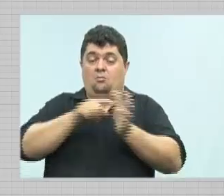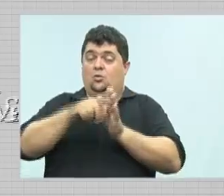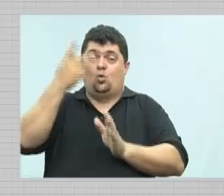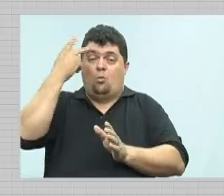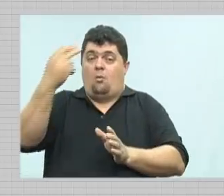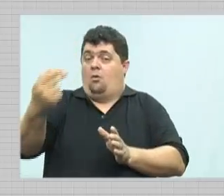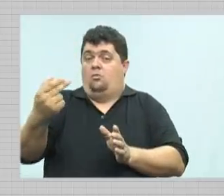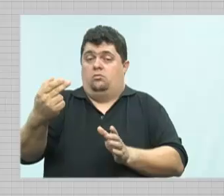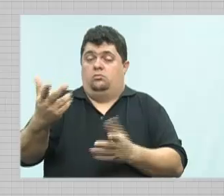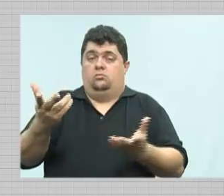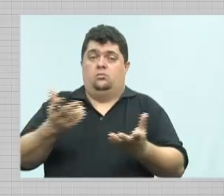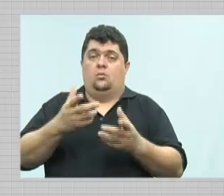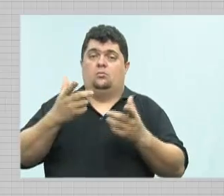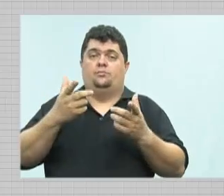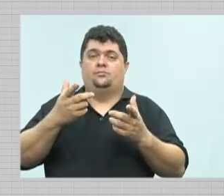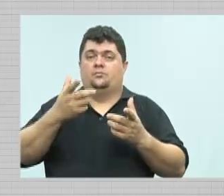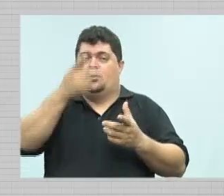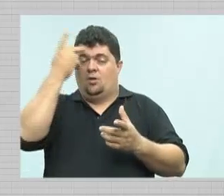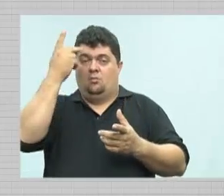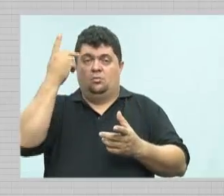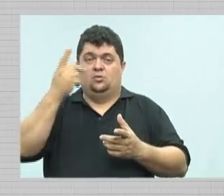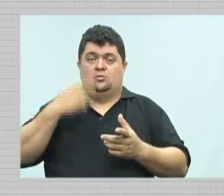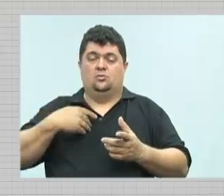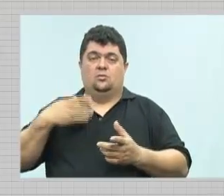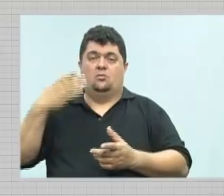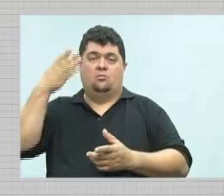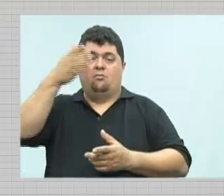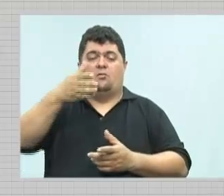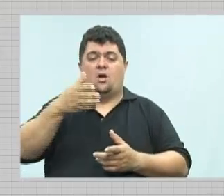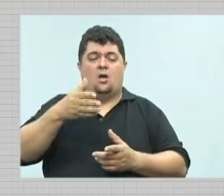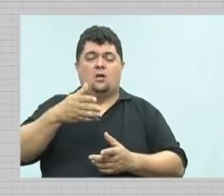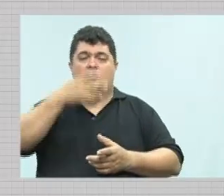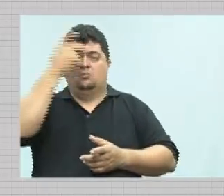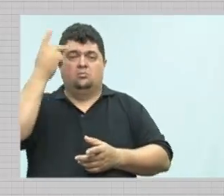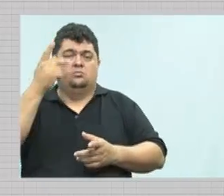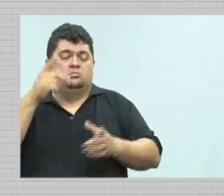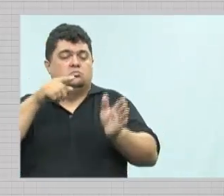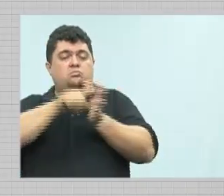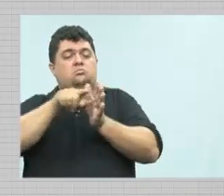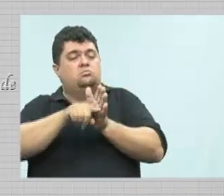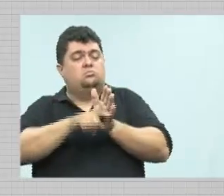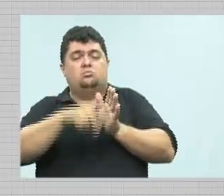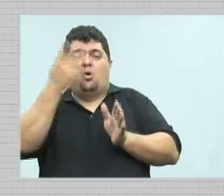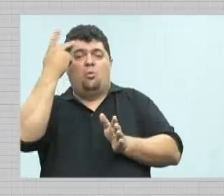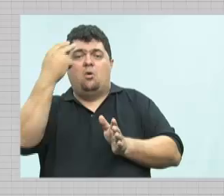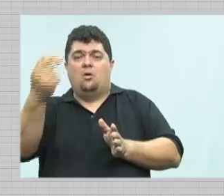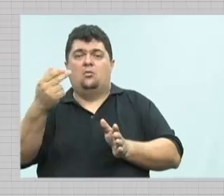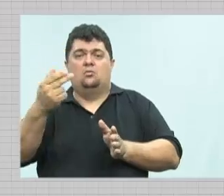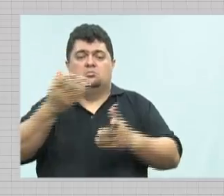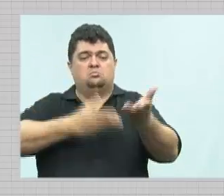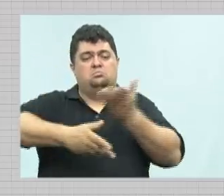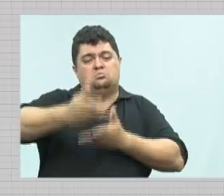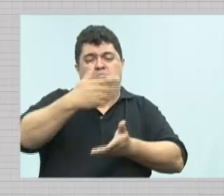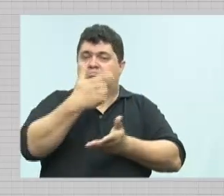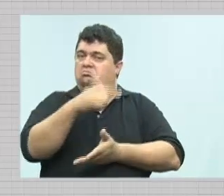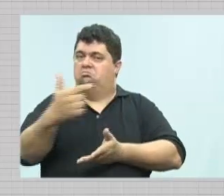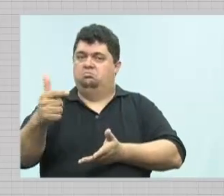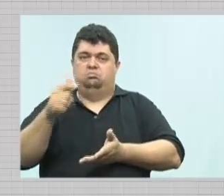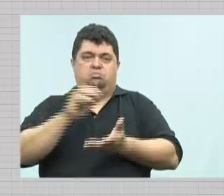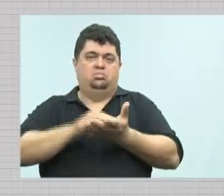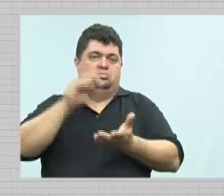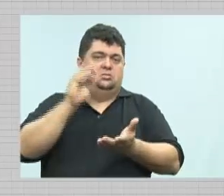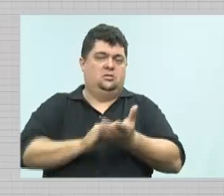que é aquela pesquisa onde o sujeito vai simplesmente pesquisar o objeto, não vai interagir com ele